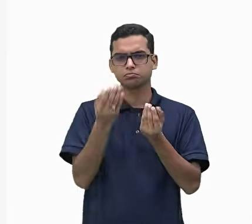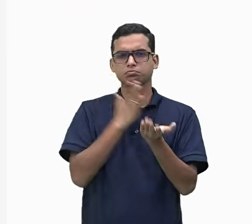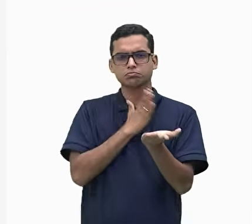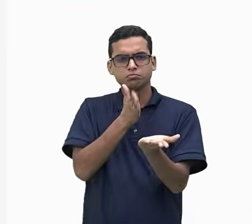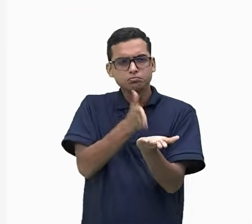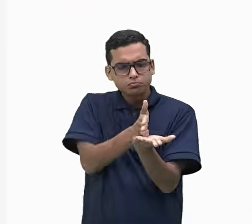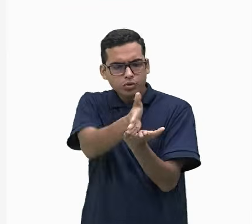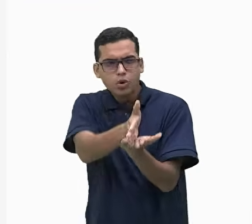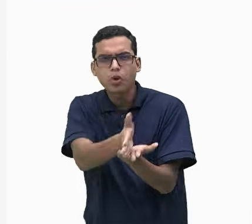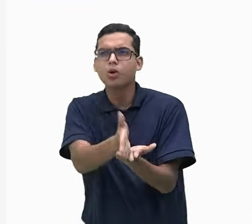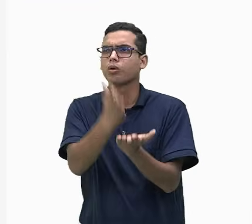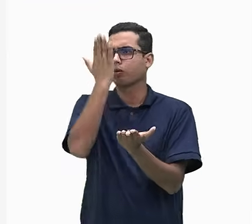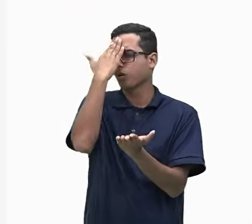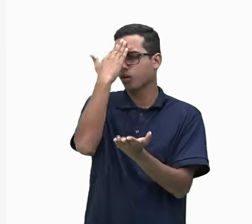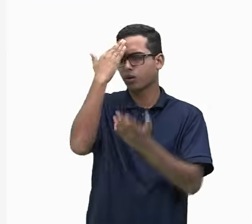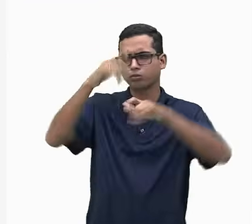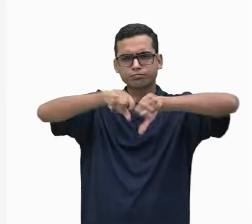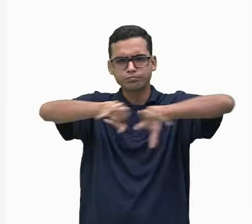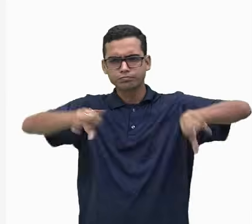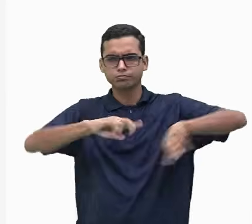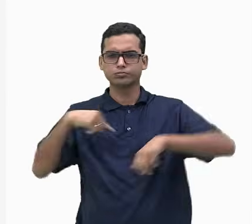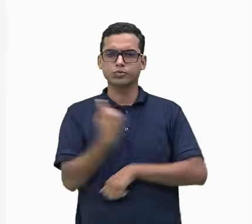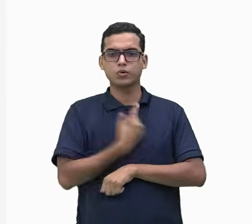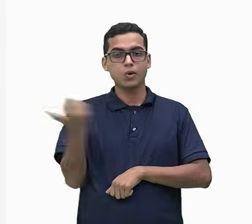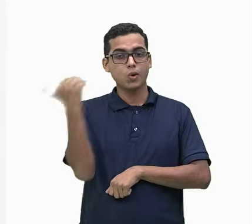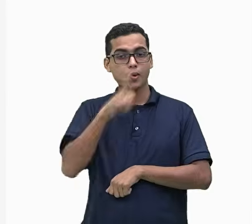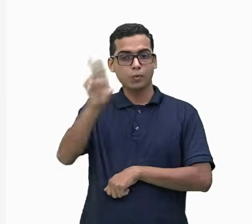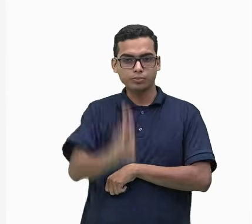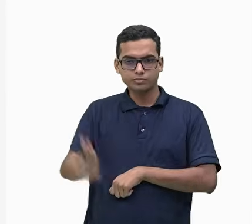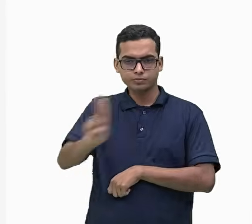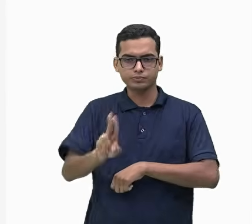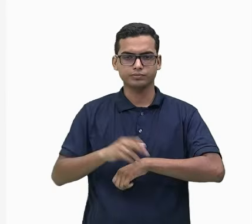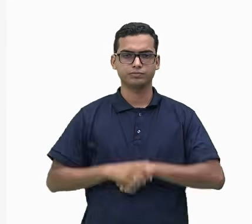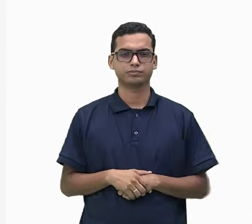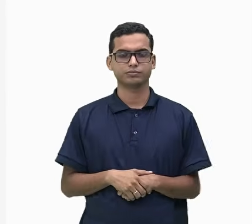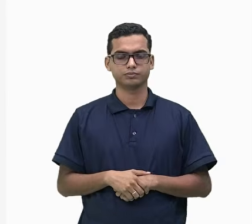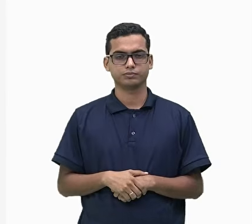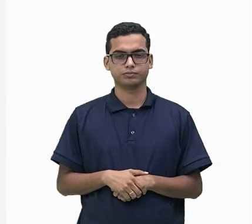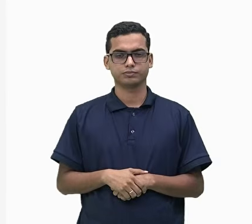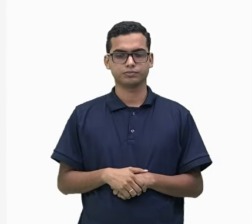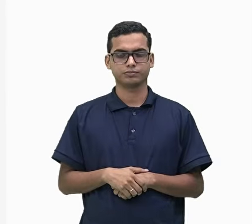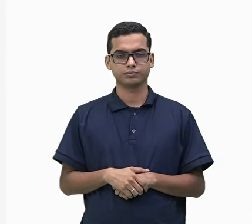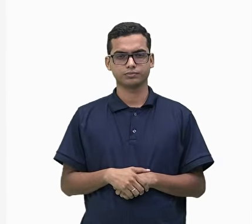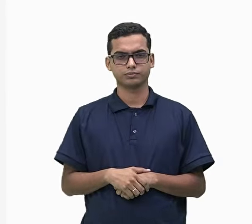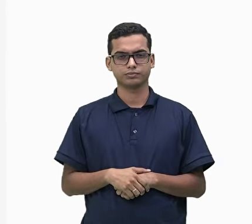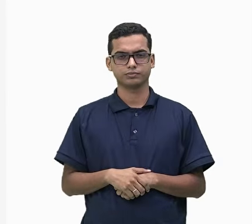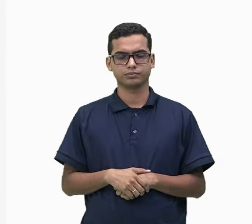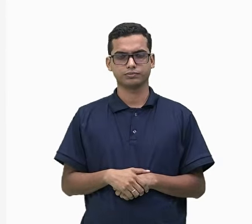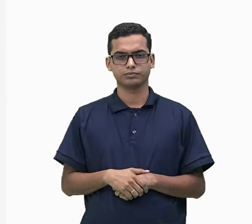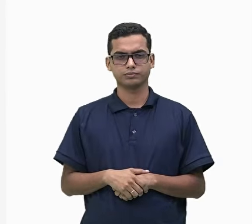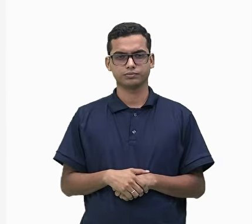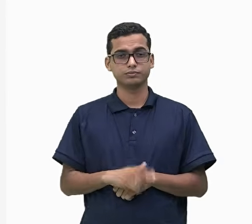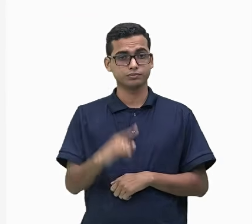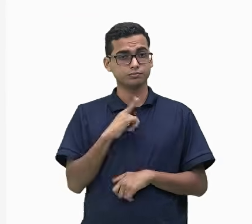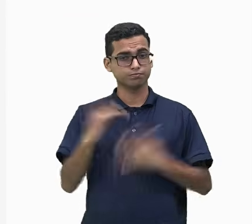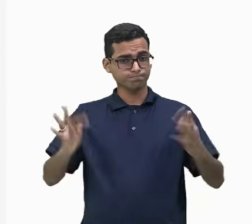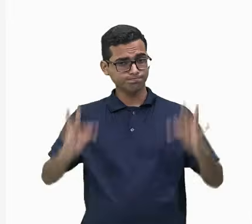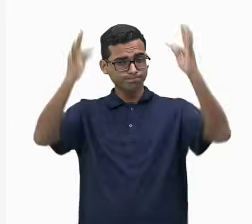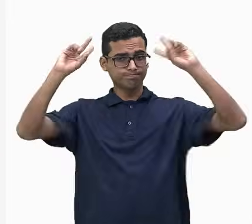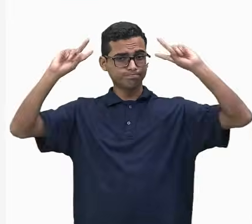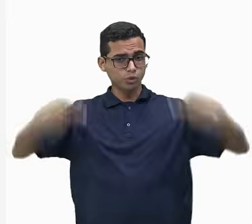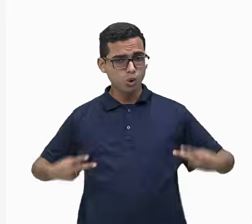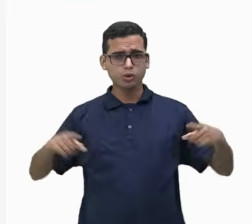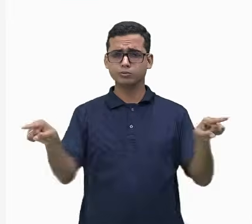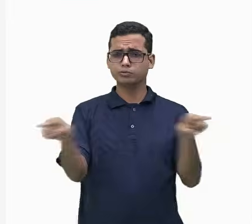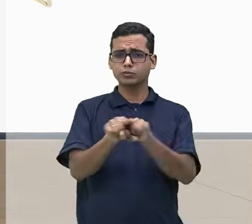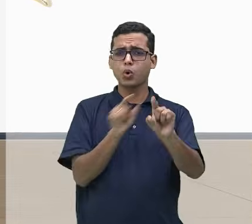orientações que são diversos que podemos utilizar. E um outro também que já pega a parte da tecnologia humana vai